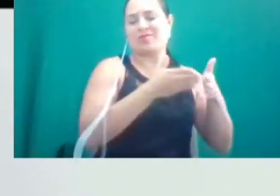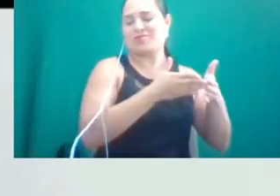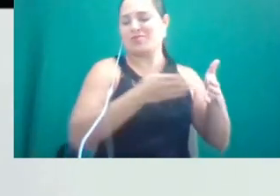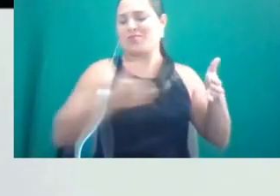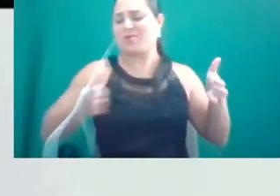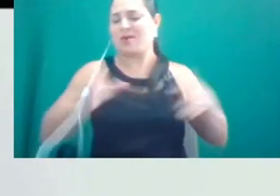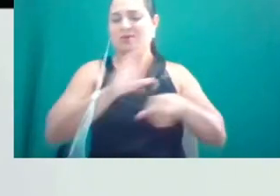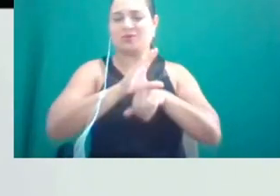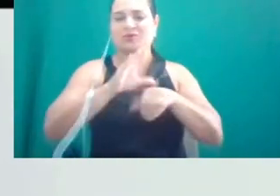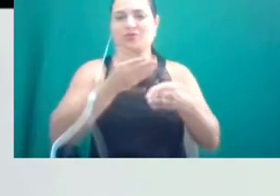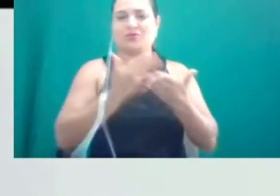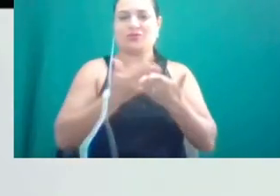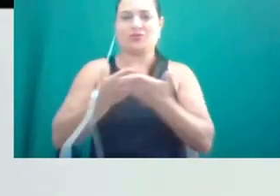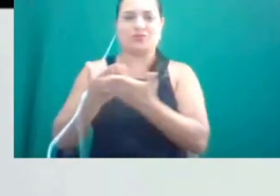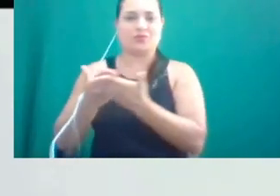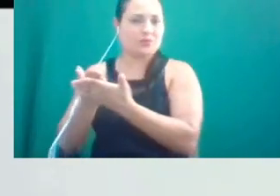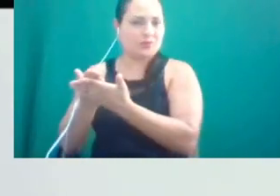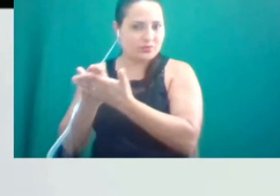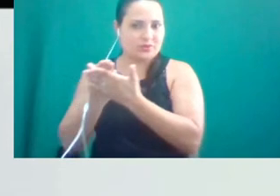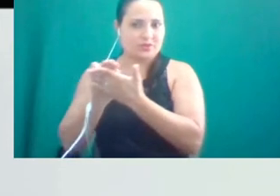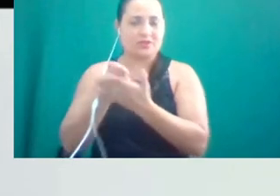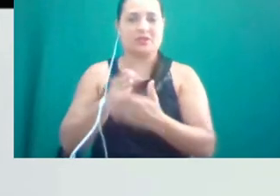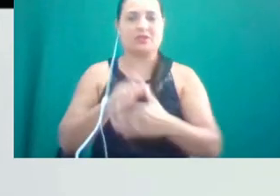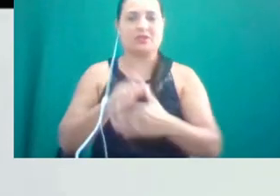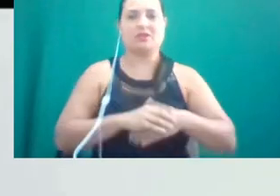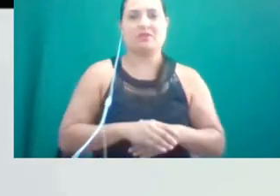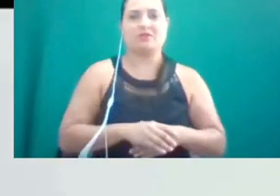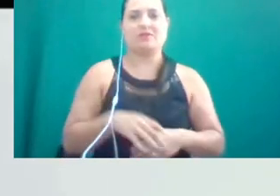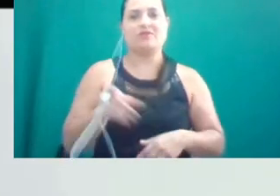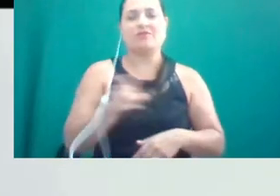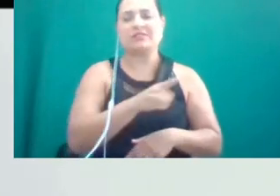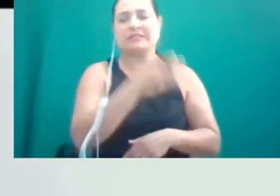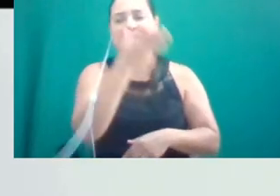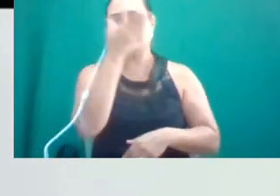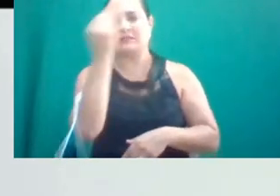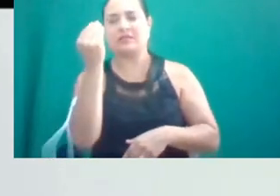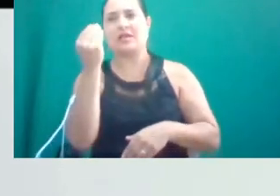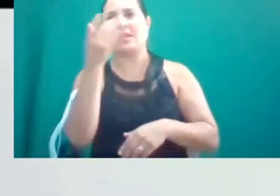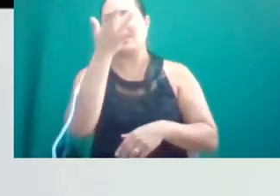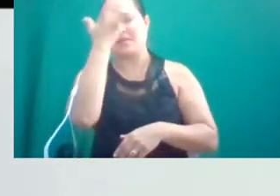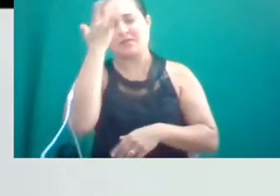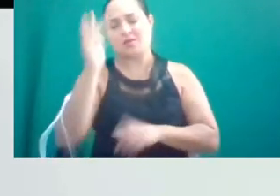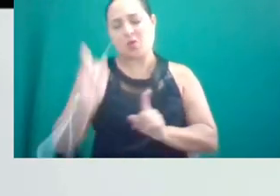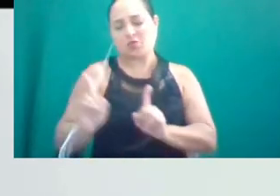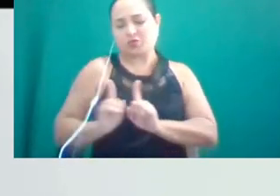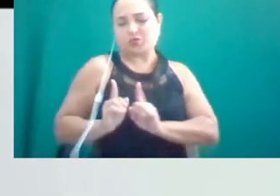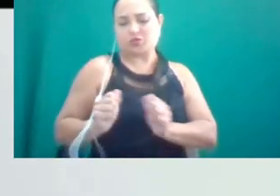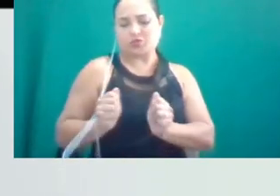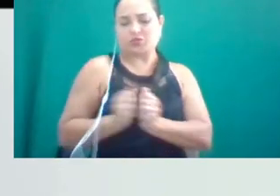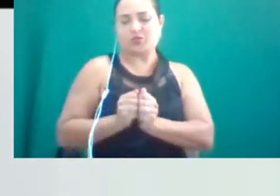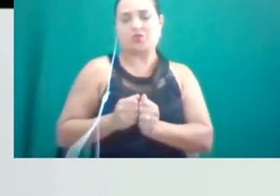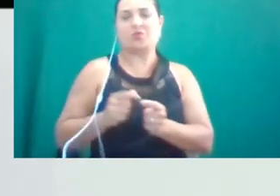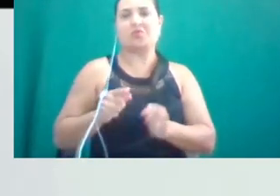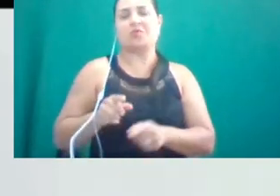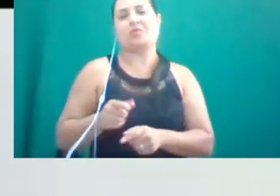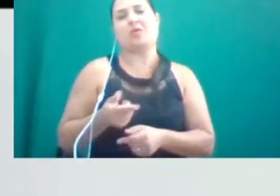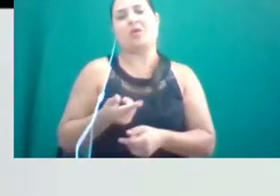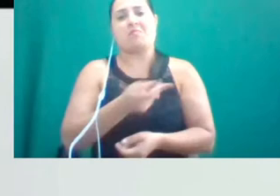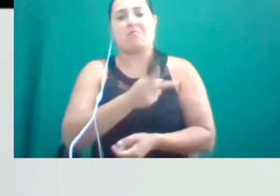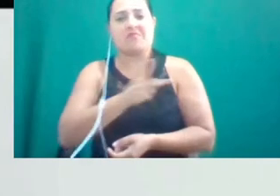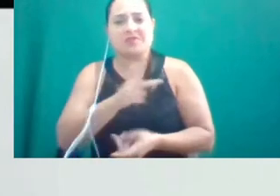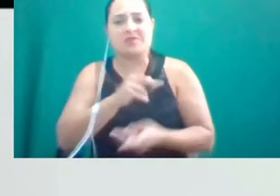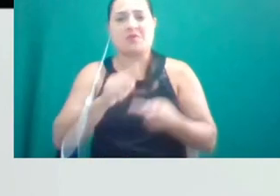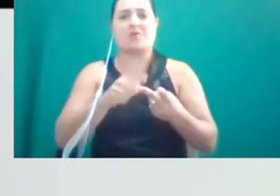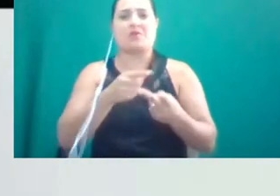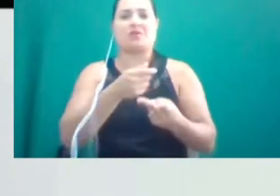vida, principalmente aquelas que passaram por nós nos momentos mais difíceis, nos momentos mais críticos.